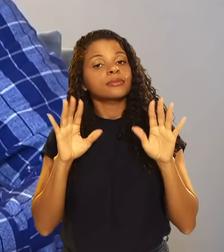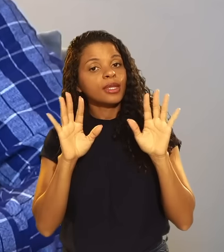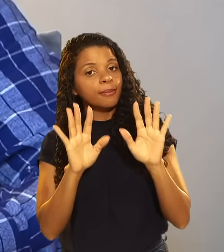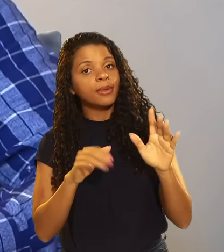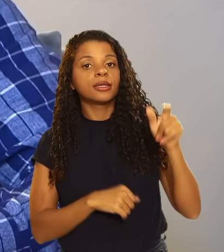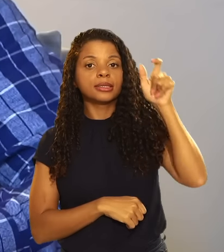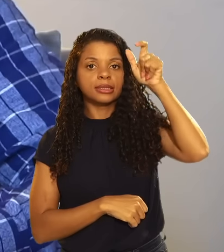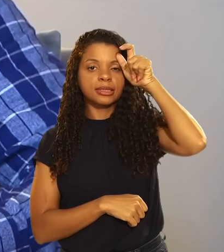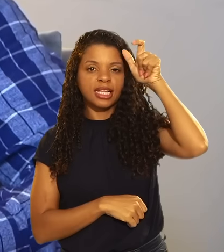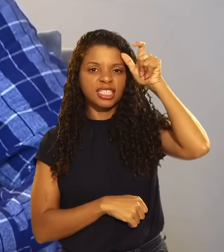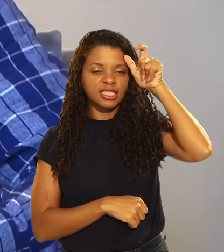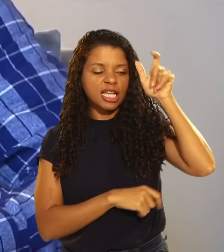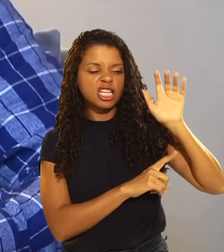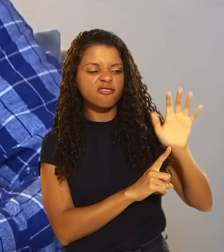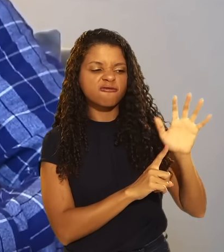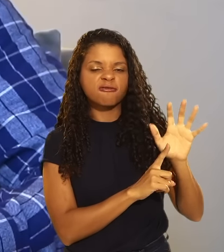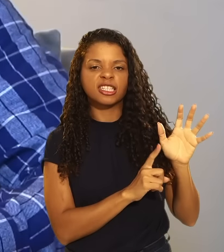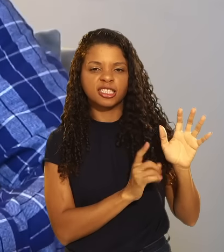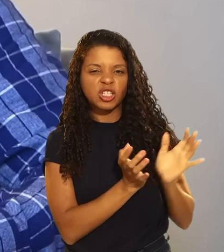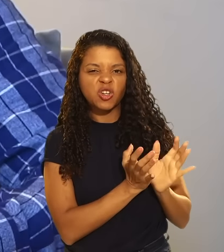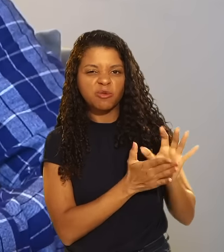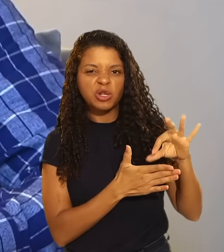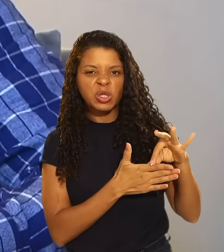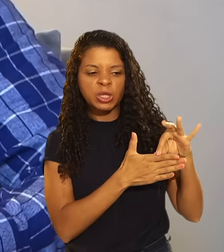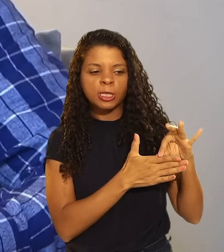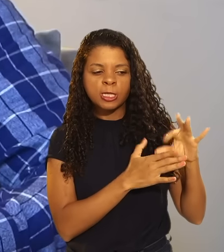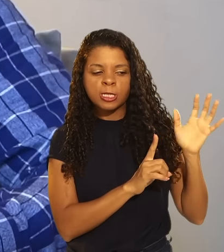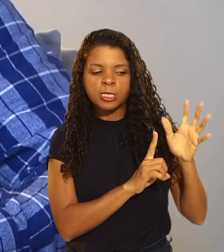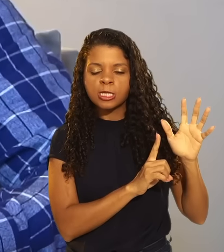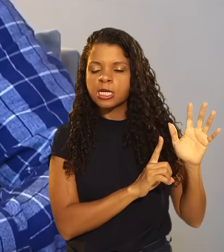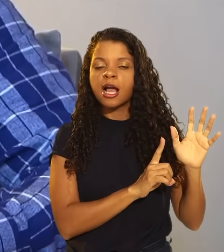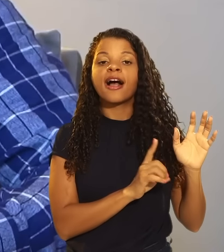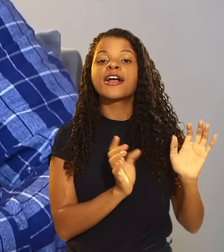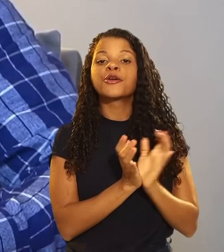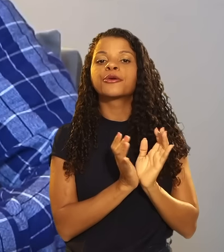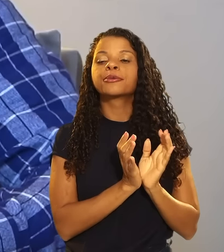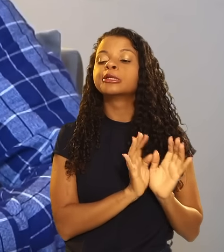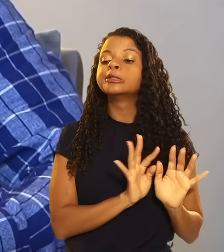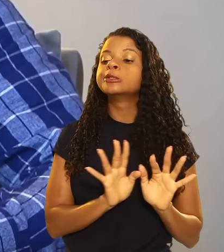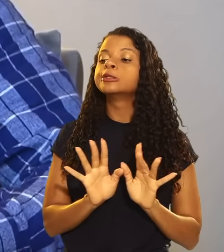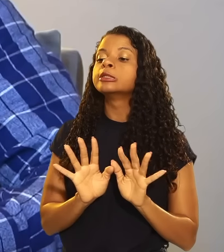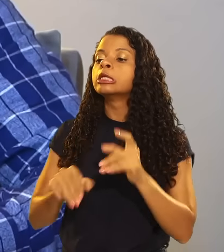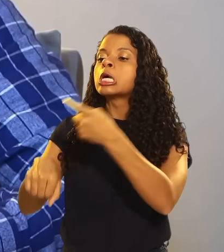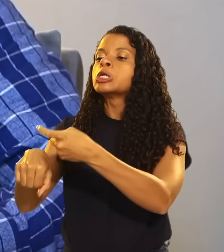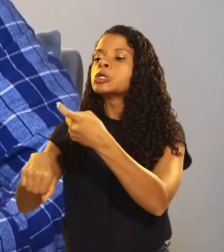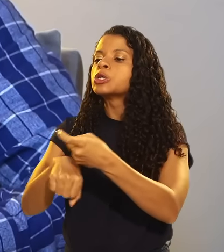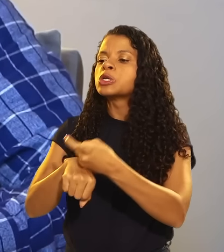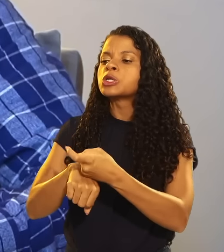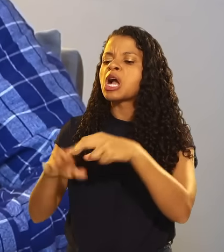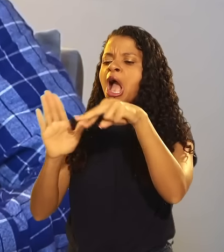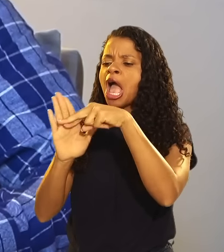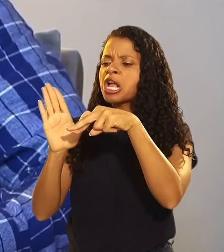por meio dos líderes, colocando um peso em cima desse dia, para que as pessoas tivessem essa imagem totalmente distorcida do